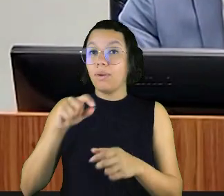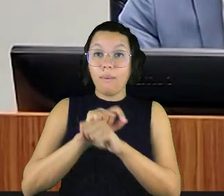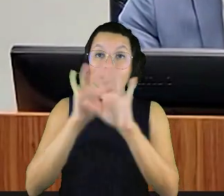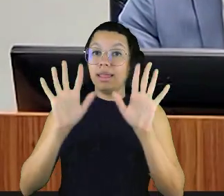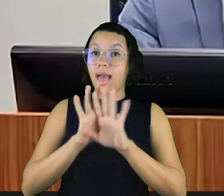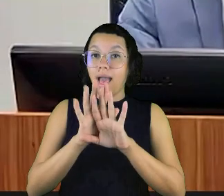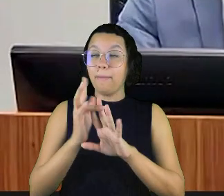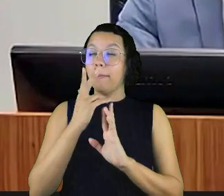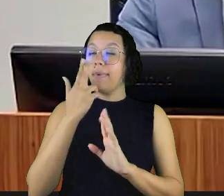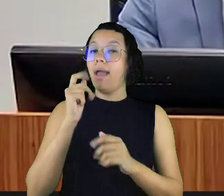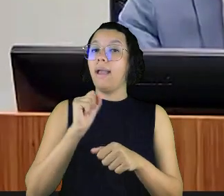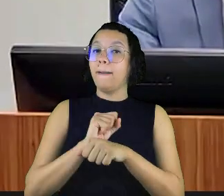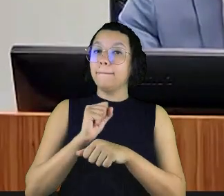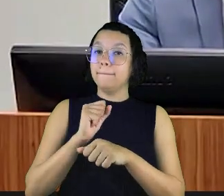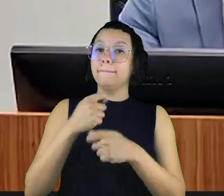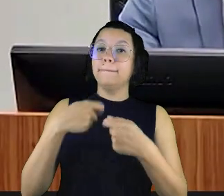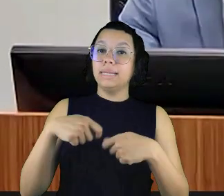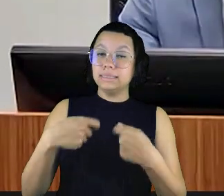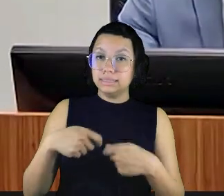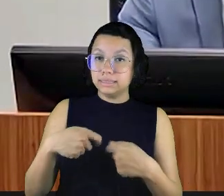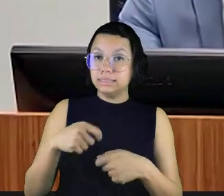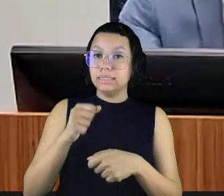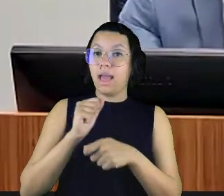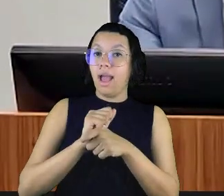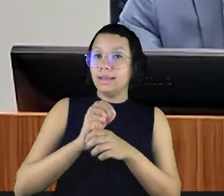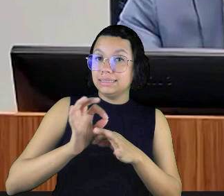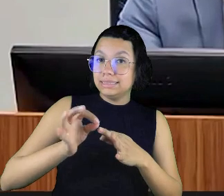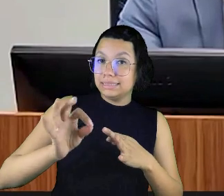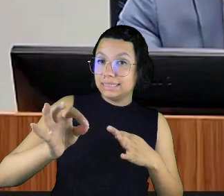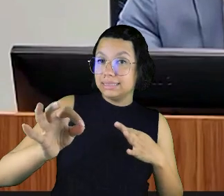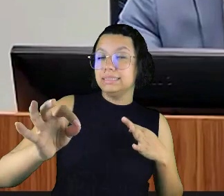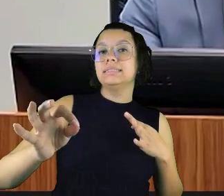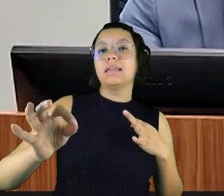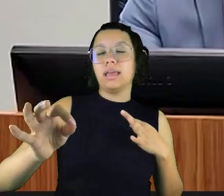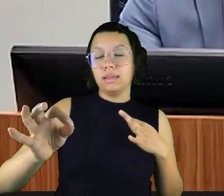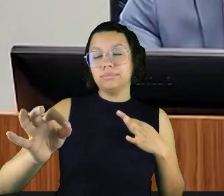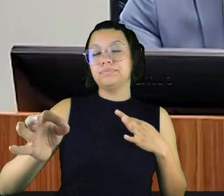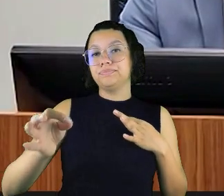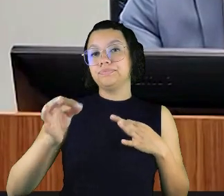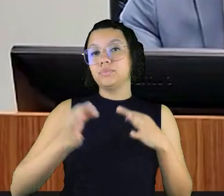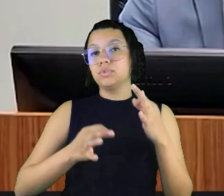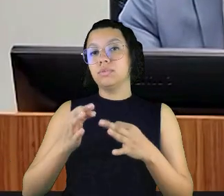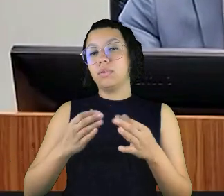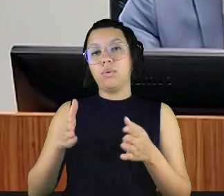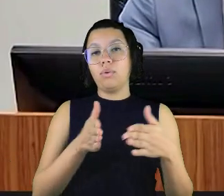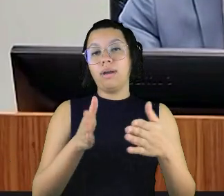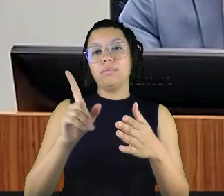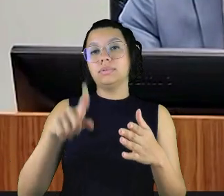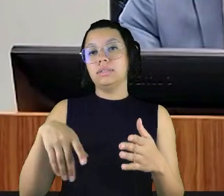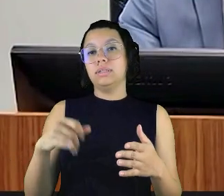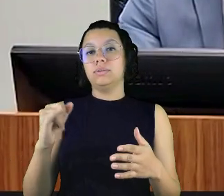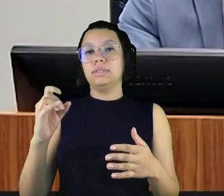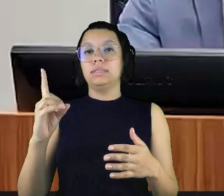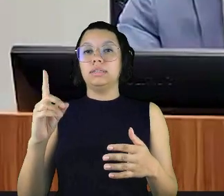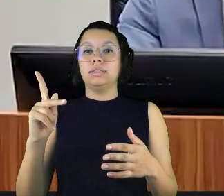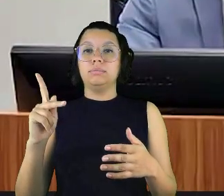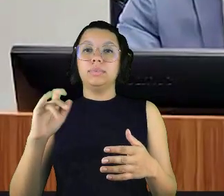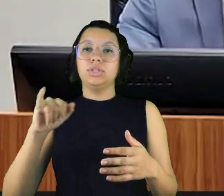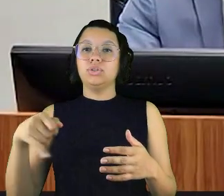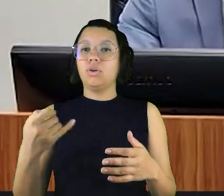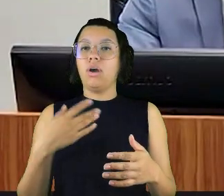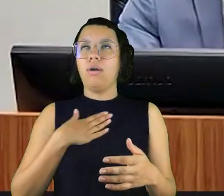cognição judicial e o caminho seria o IDPJ. Eu gostaria muito que, no fim das contas,